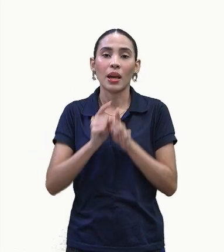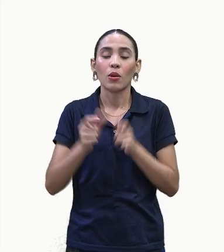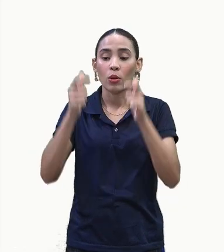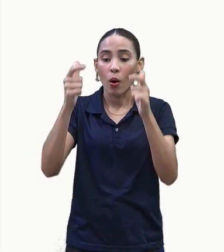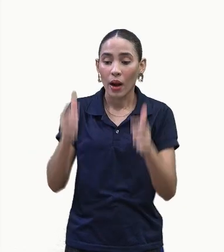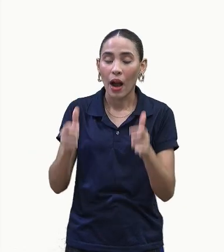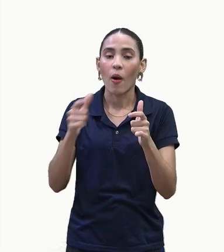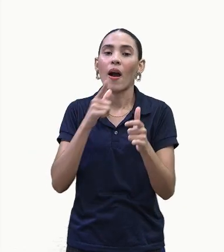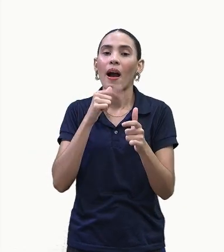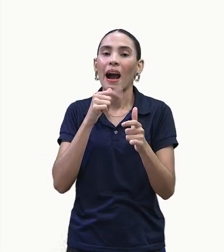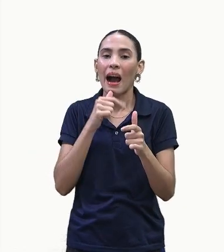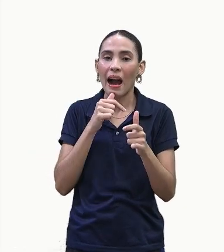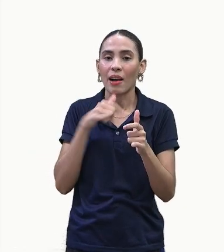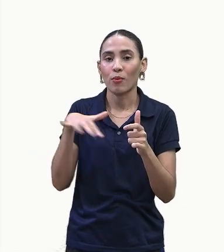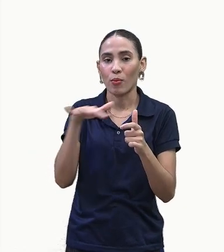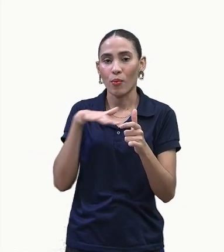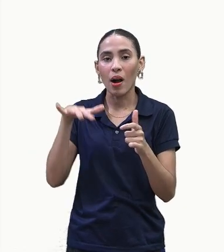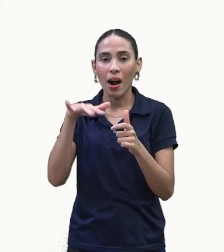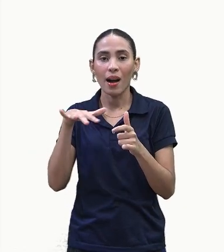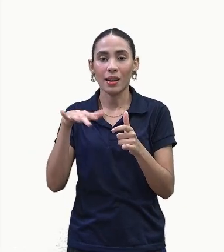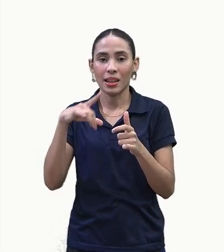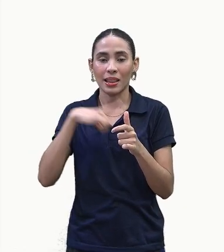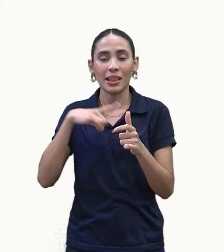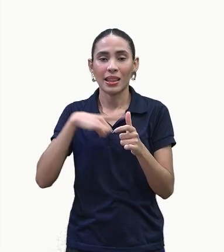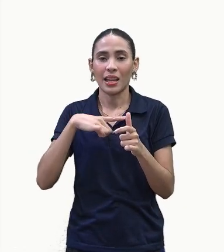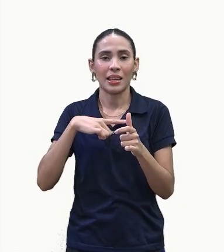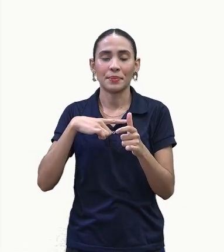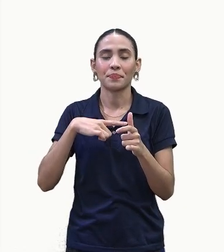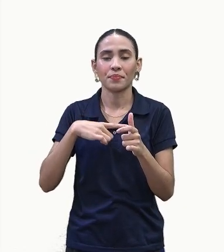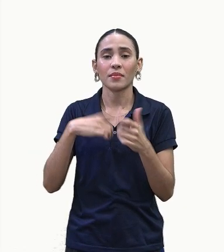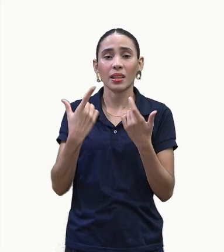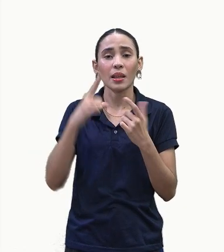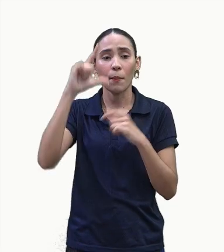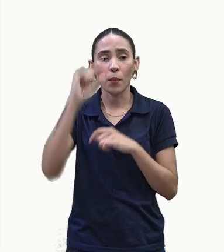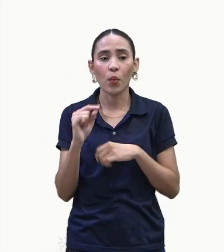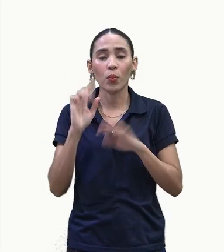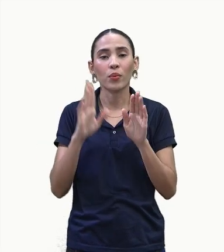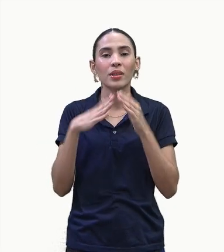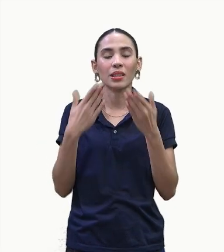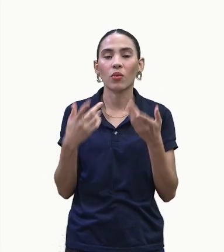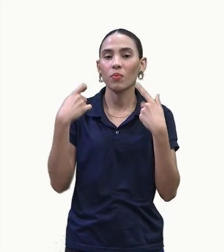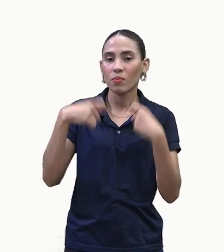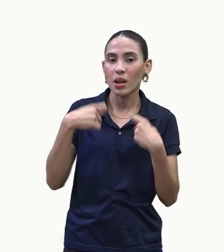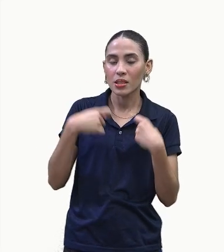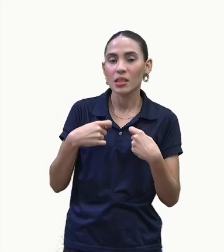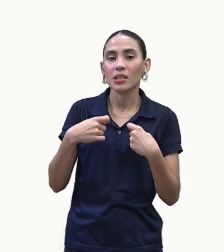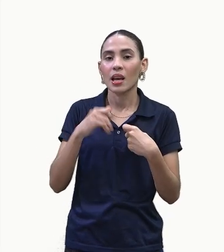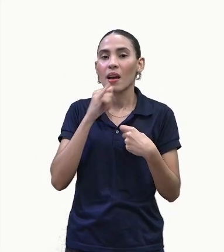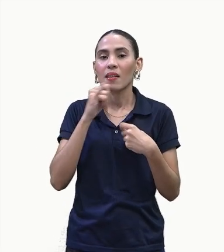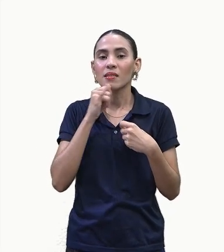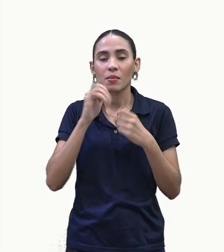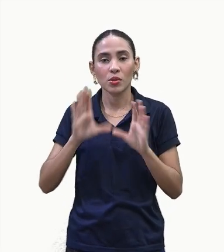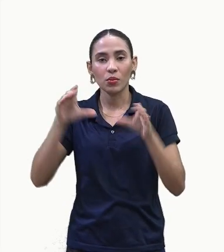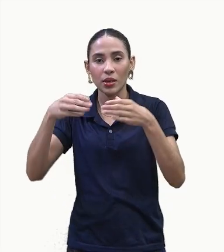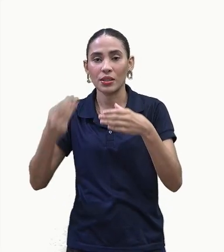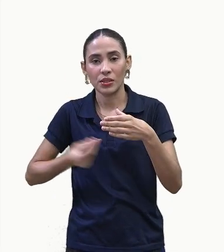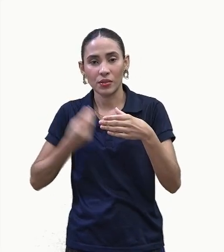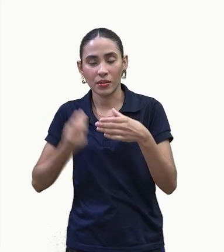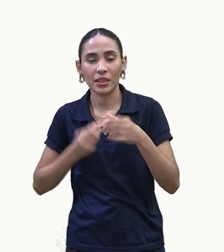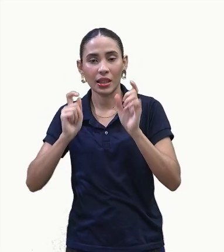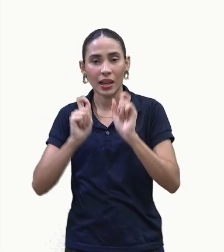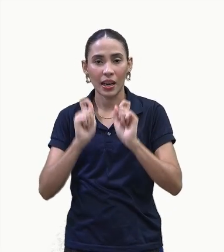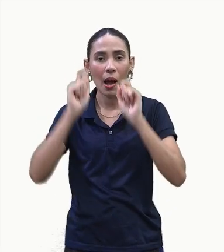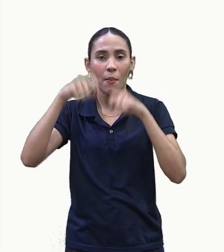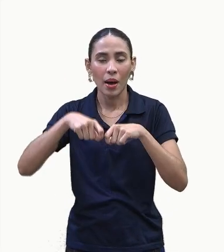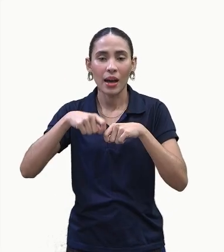naquela determinada região onde a gente tem aquela cultura é menor. Então, a gente precisa que esses organismos eles sejam capazes